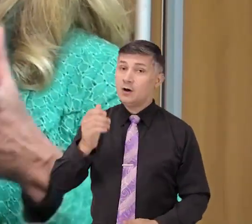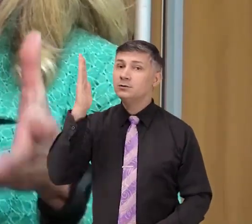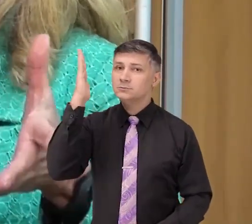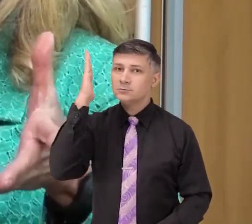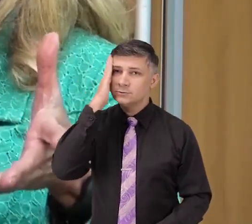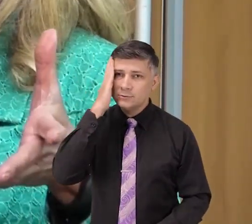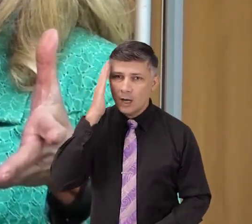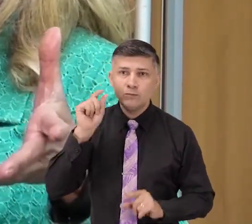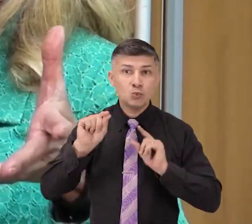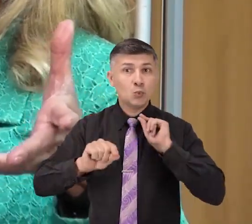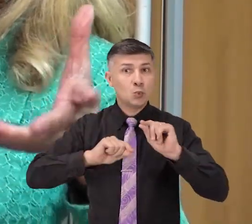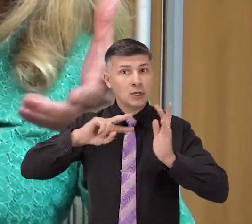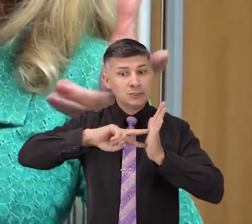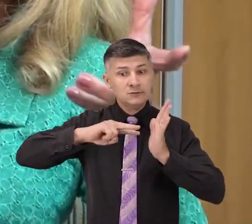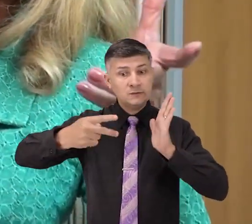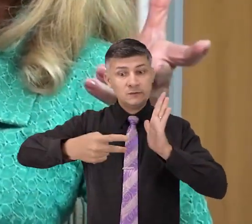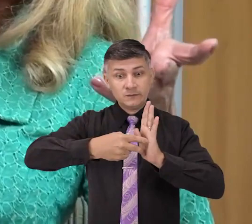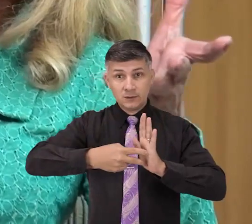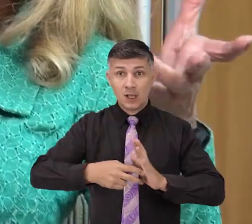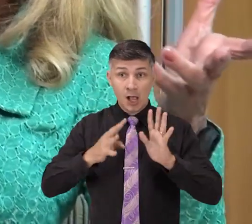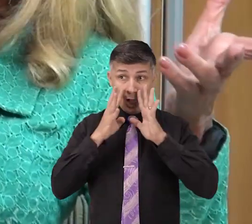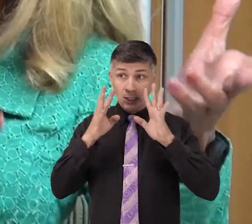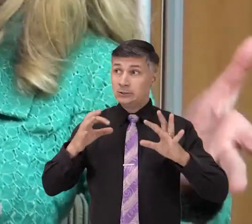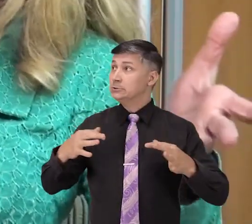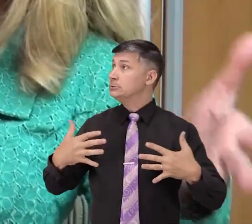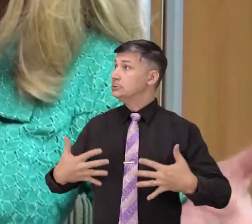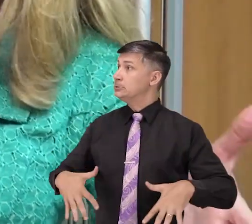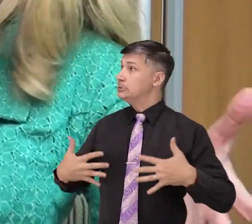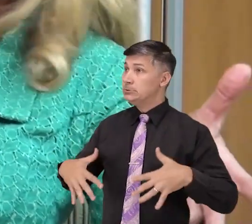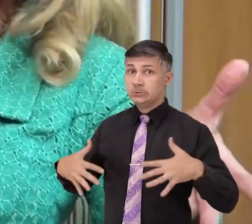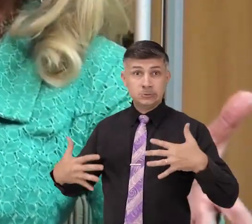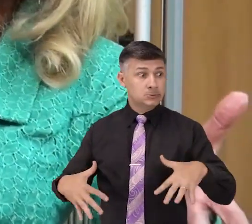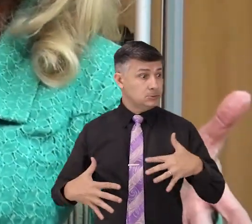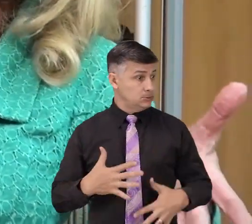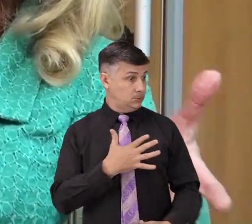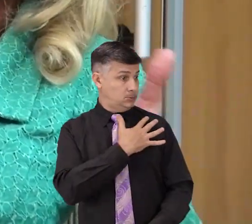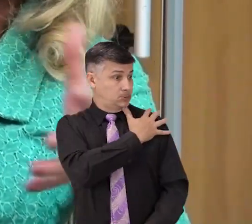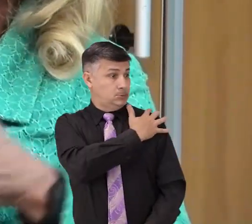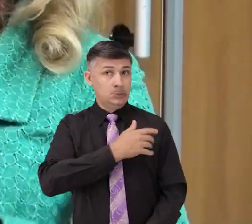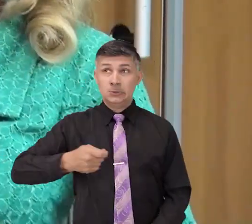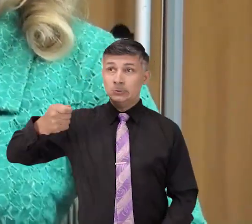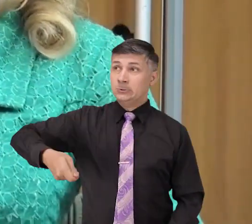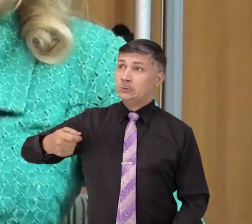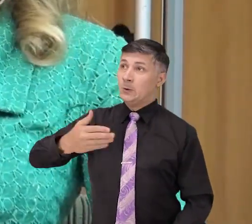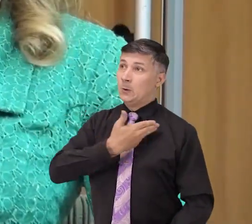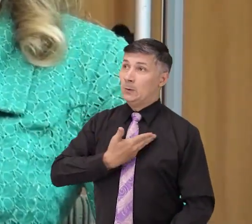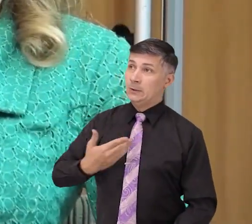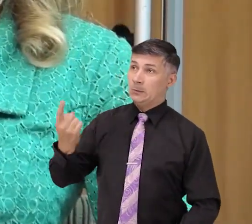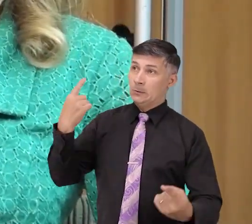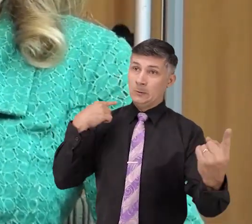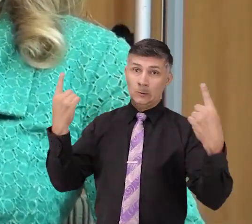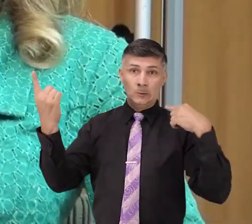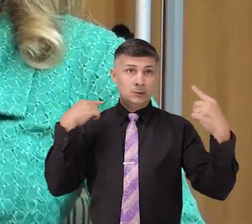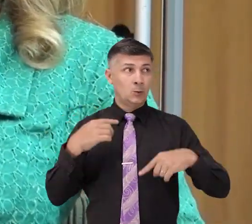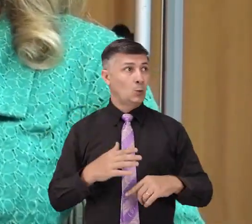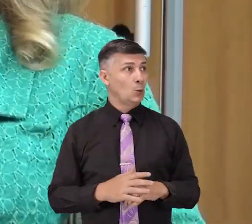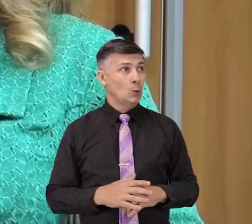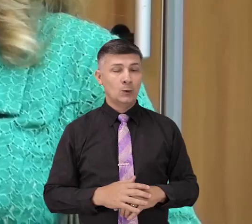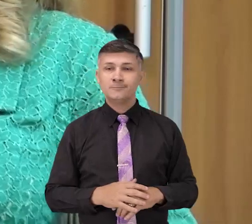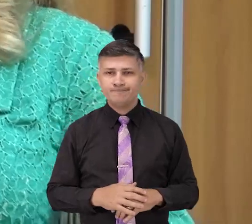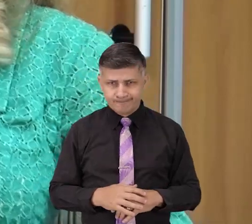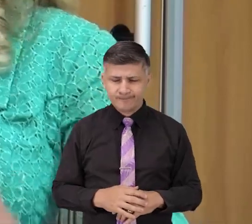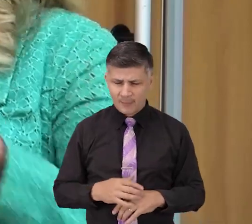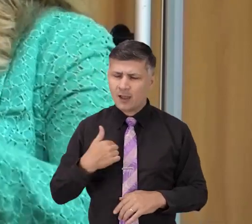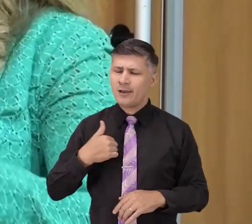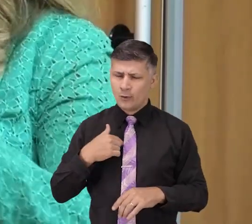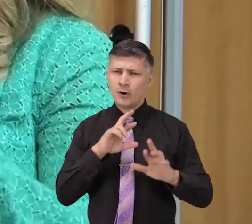viver sob a tensão de uma ditadura. Né? Então, eu fiz parte da reunião